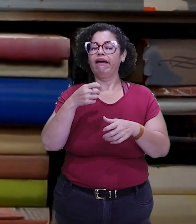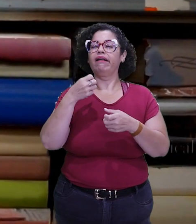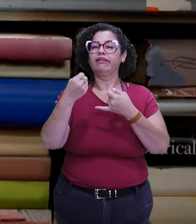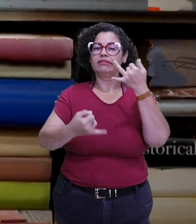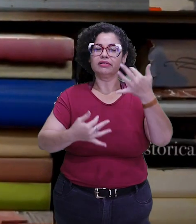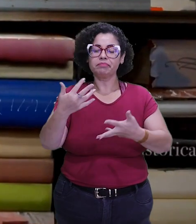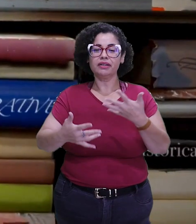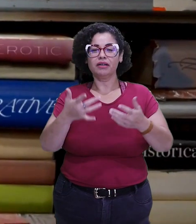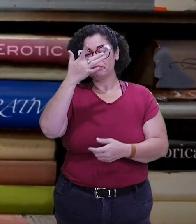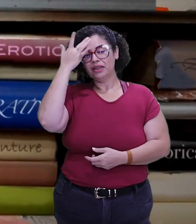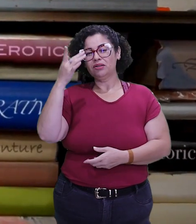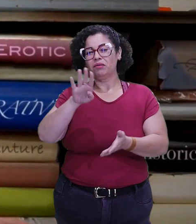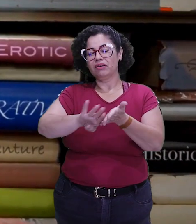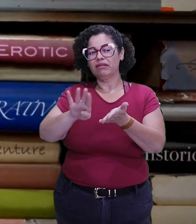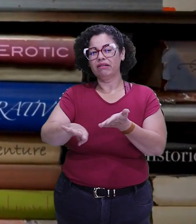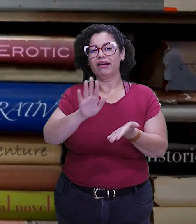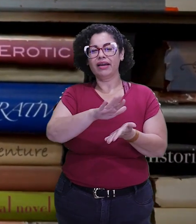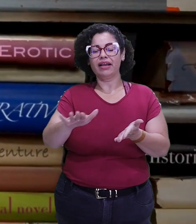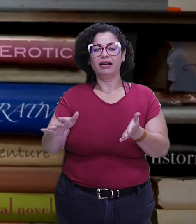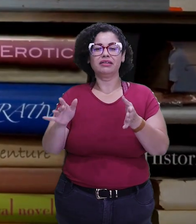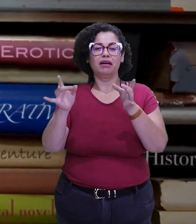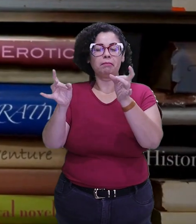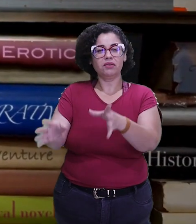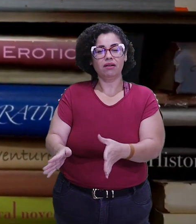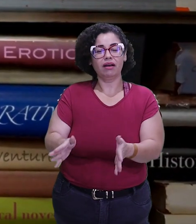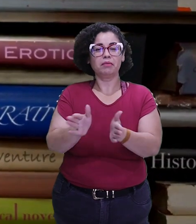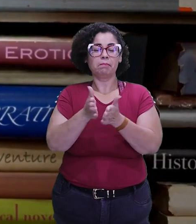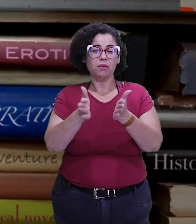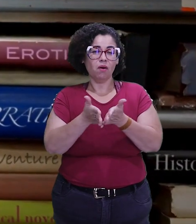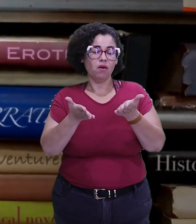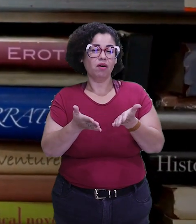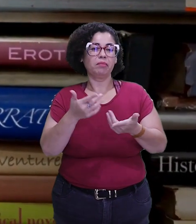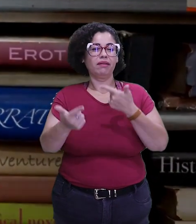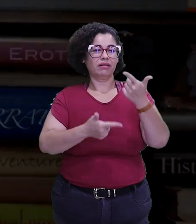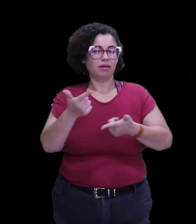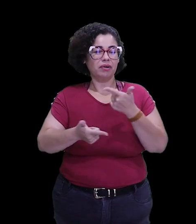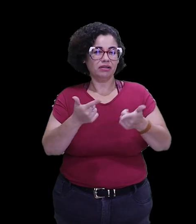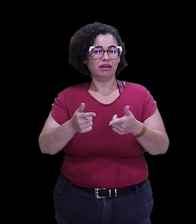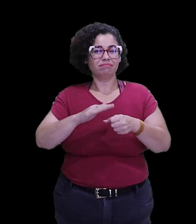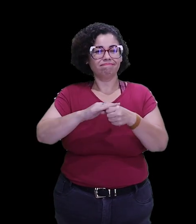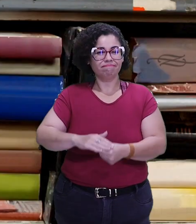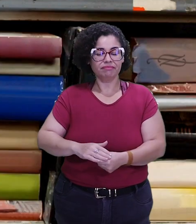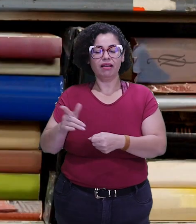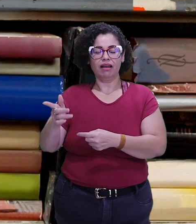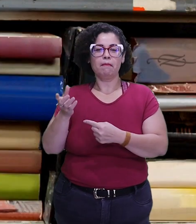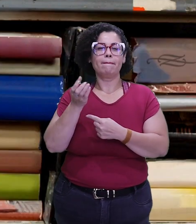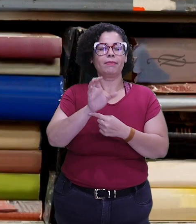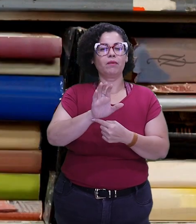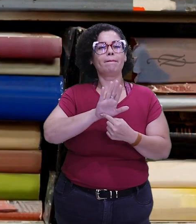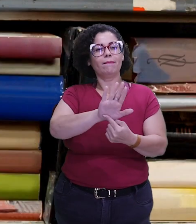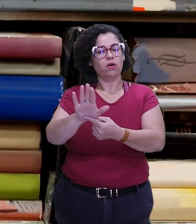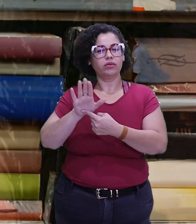aos marginalizados, às crianças abandonadas, aos pobres, aos trabalhadores oprimidos. Ao